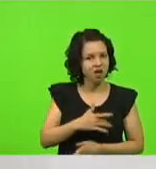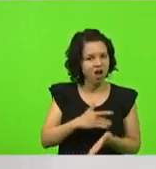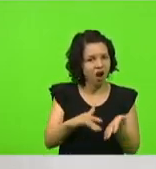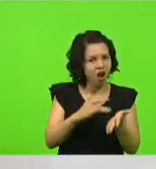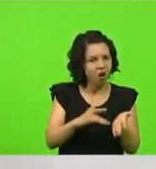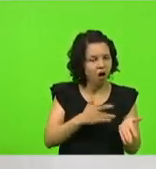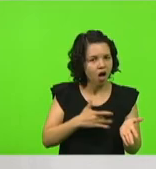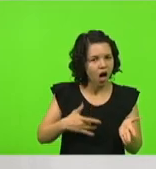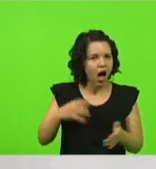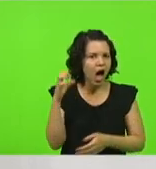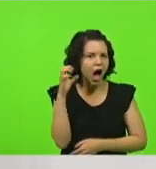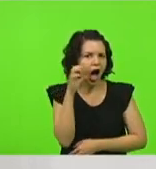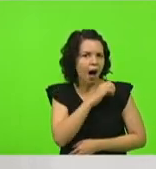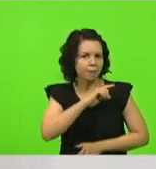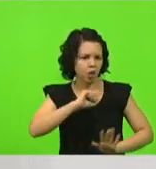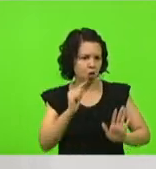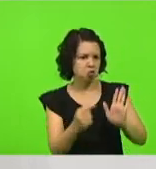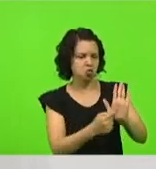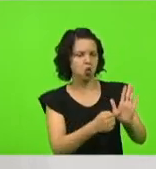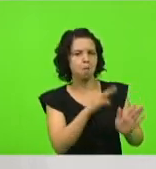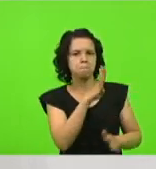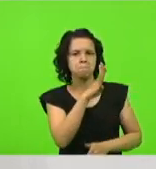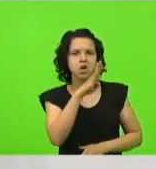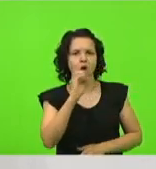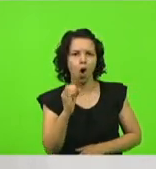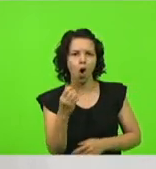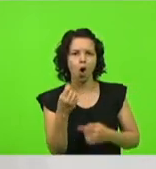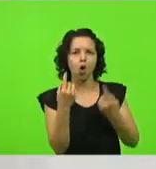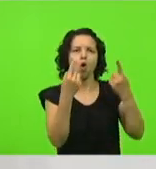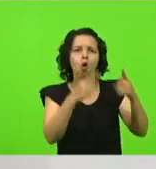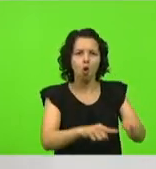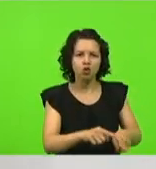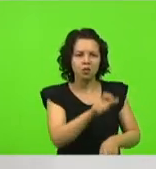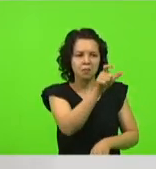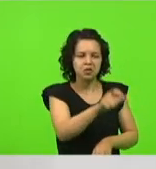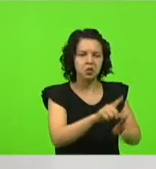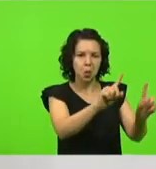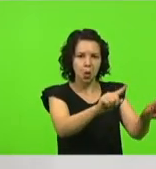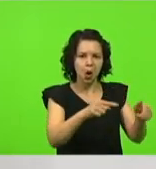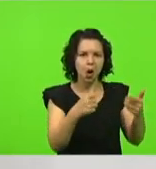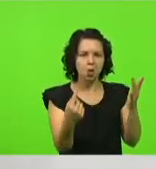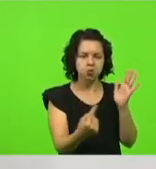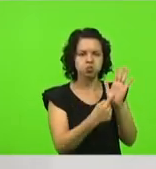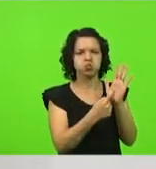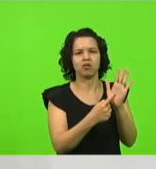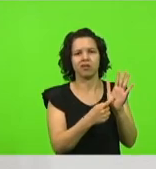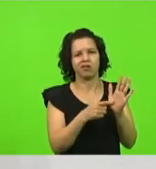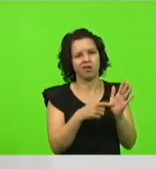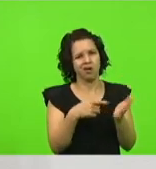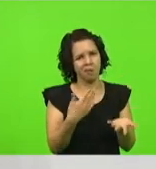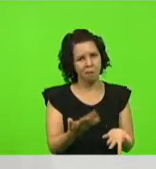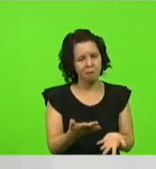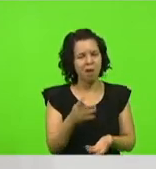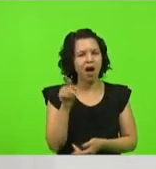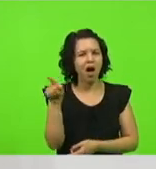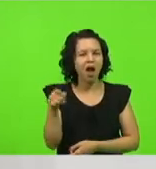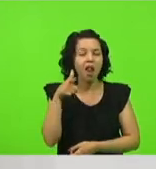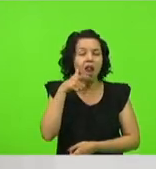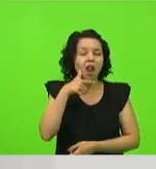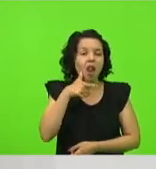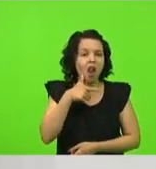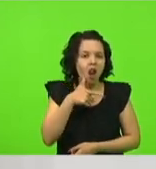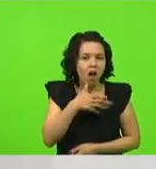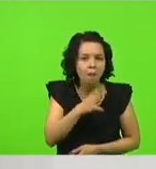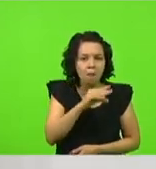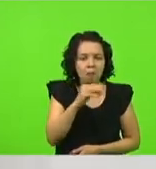em denunciar, em fazer boletim contra quem a denuncia, mas é lenta demais para corrigir os equipamentos